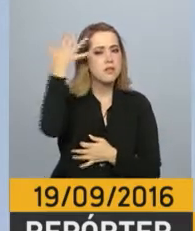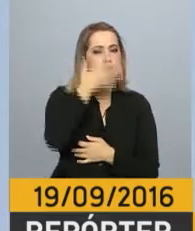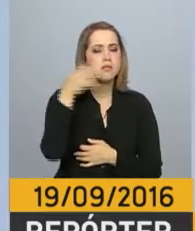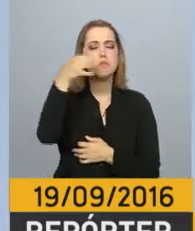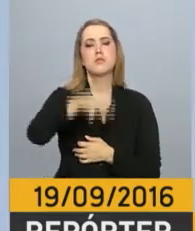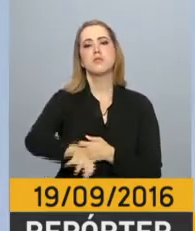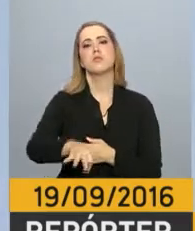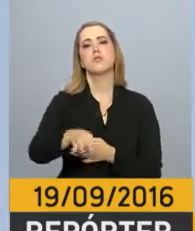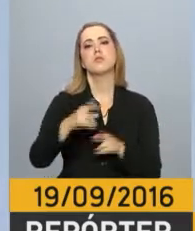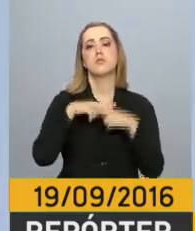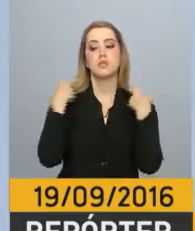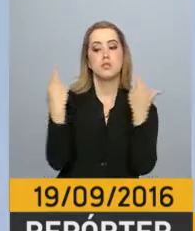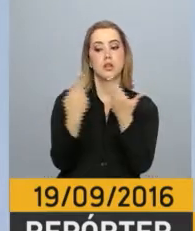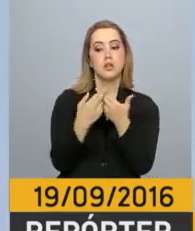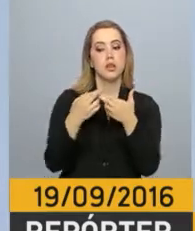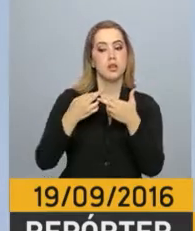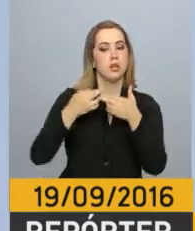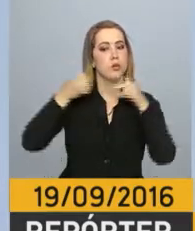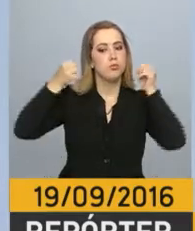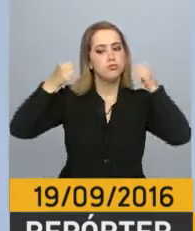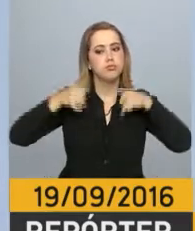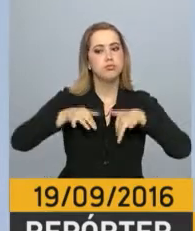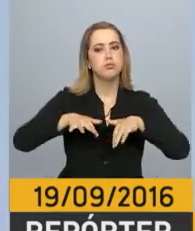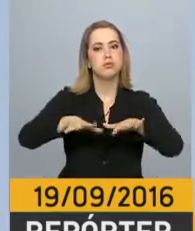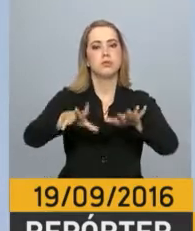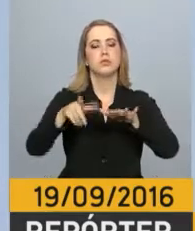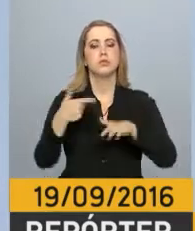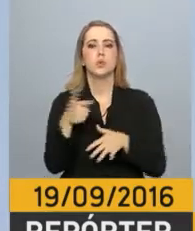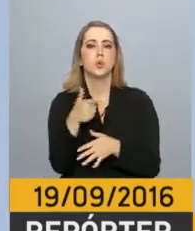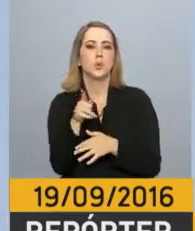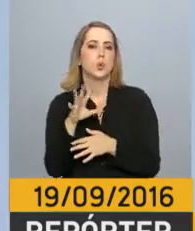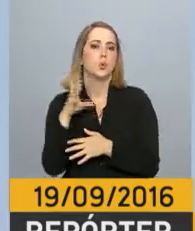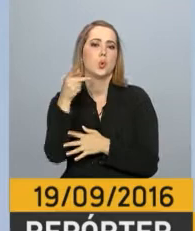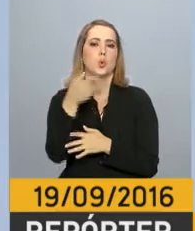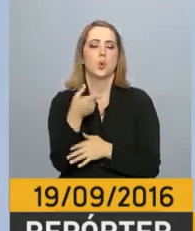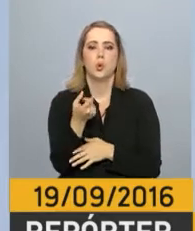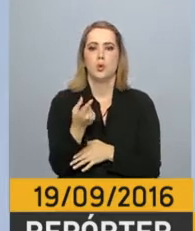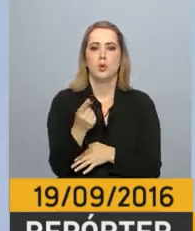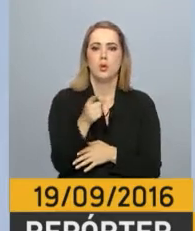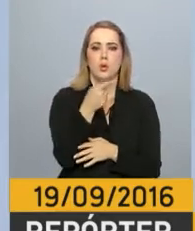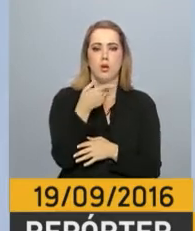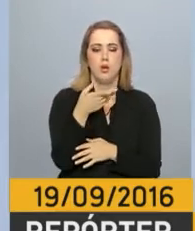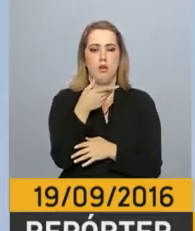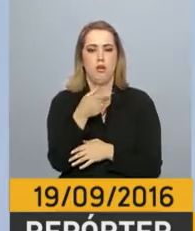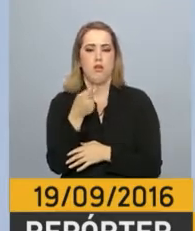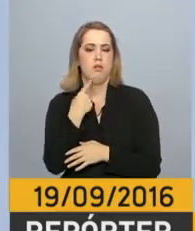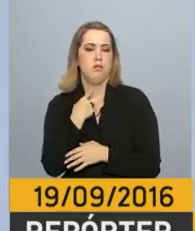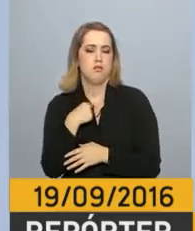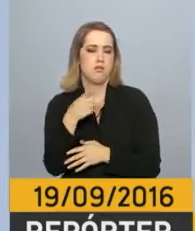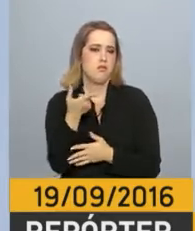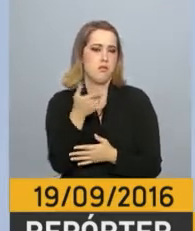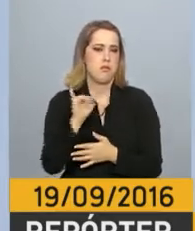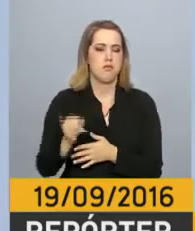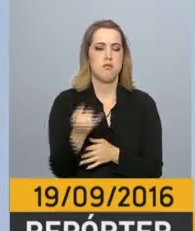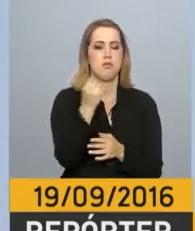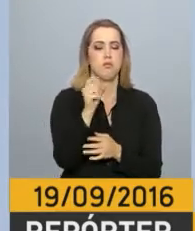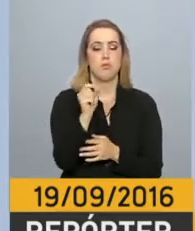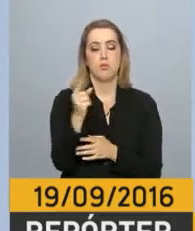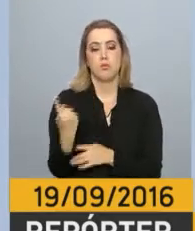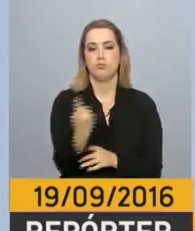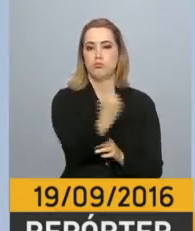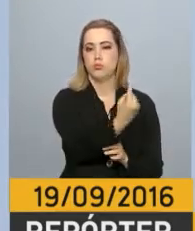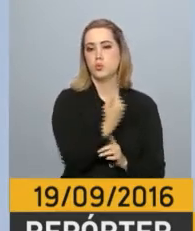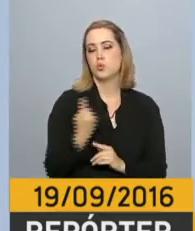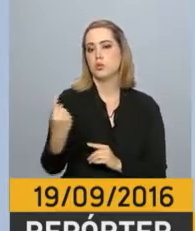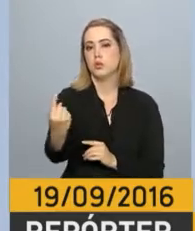reunião mais ampla, na medida em que não interessa a todos, interessa a cada um deles, essas dúvidas